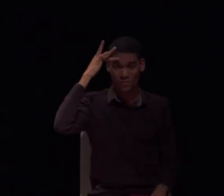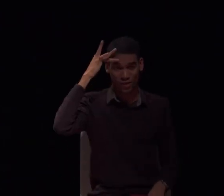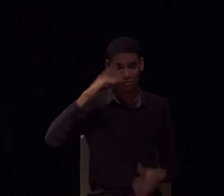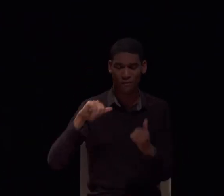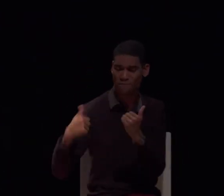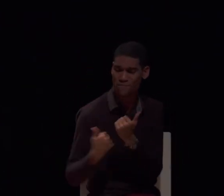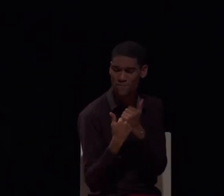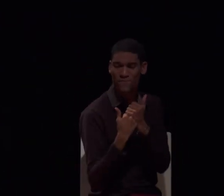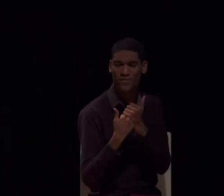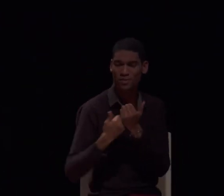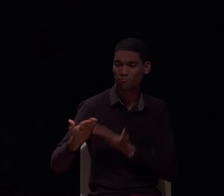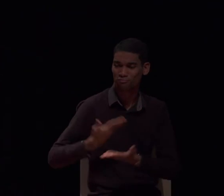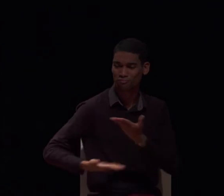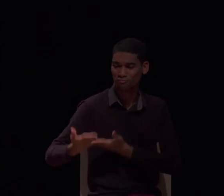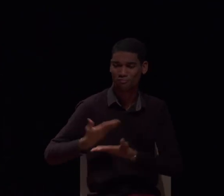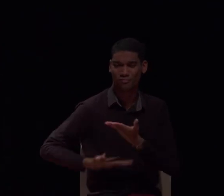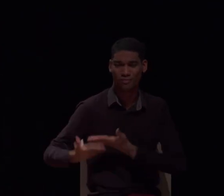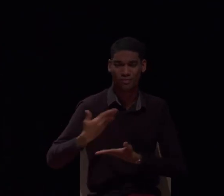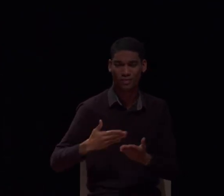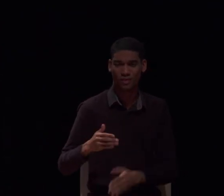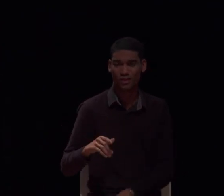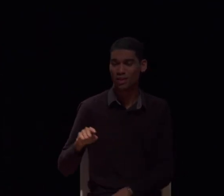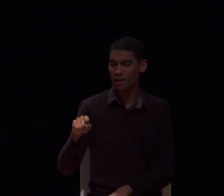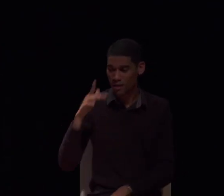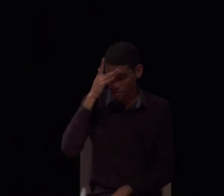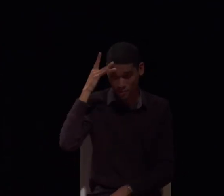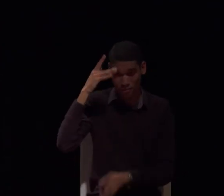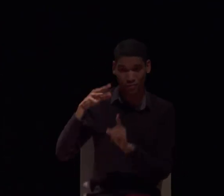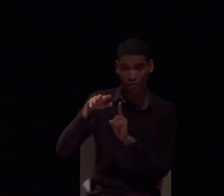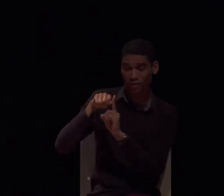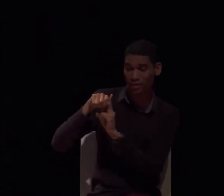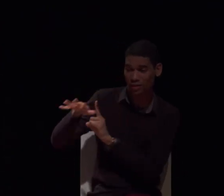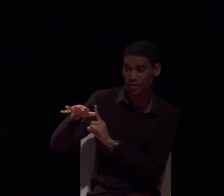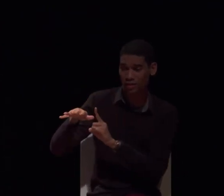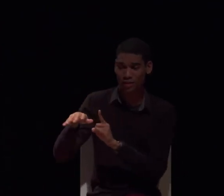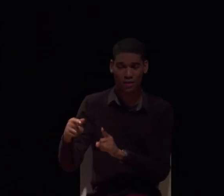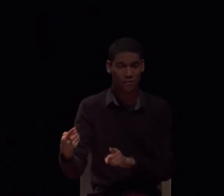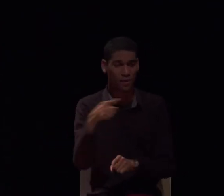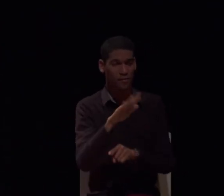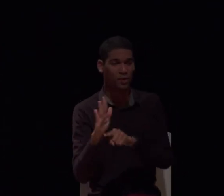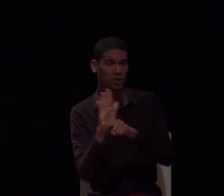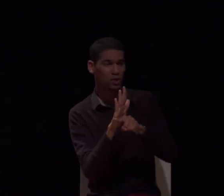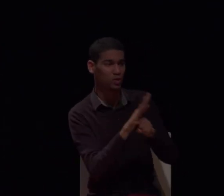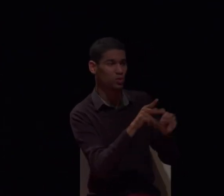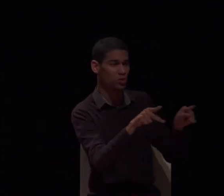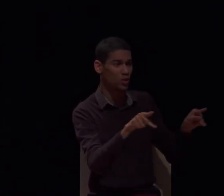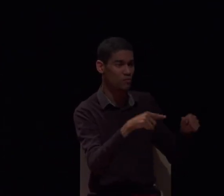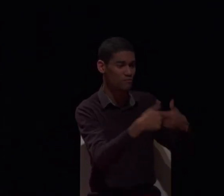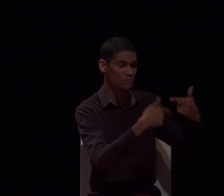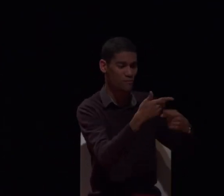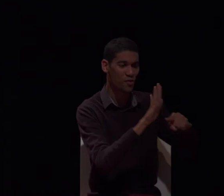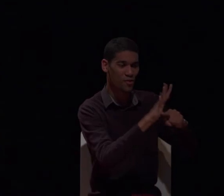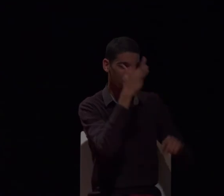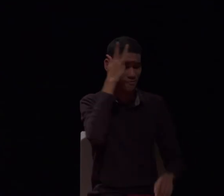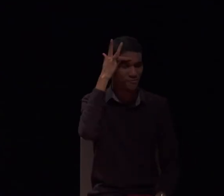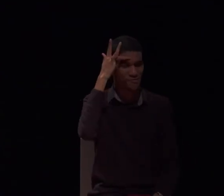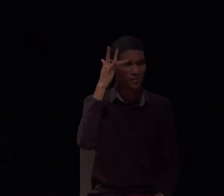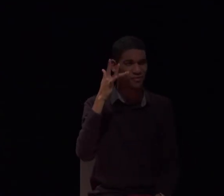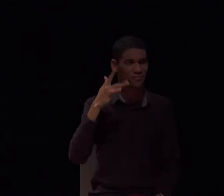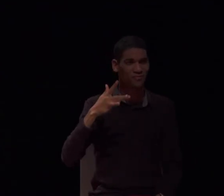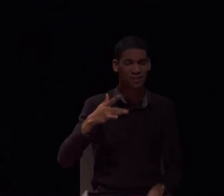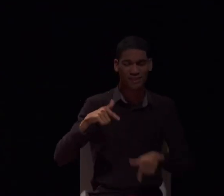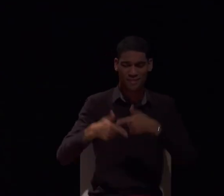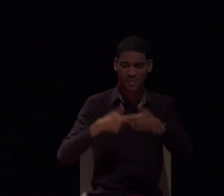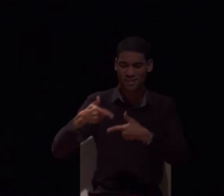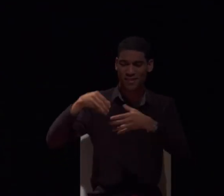apoiar em que um que um militante depois pudesse apoiar o trabalho de um professor que uma pessoa que estava numa comunidade é